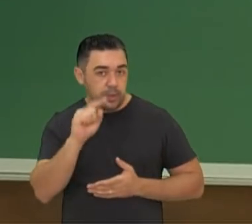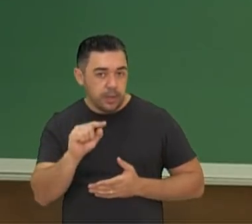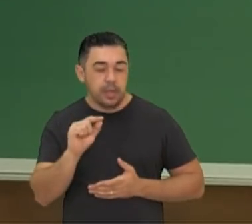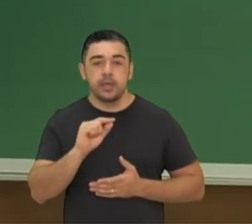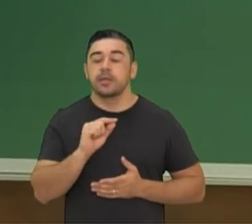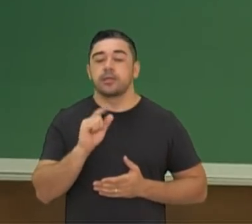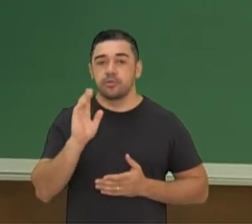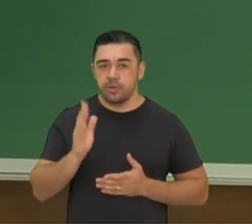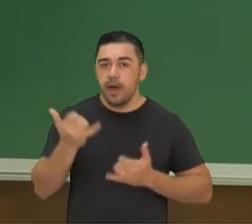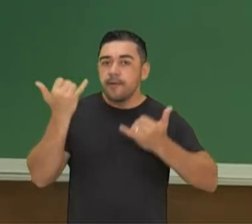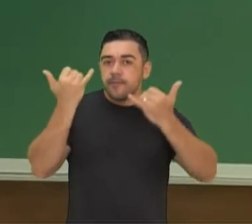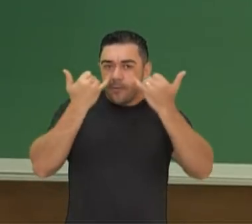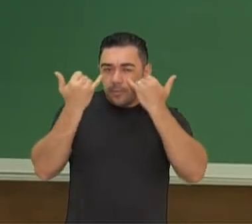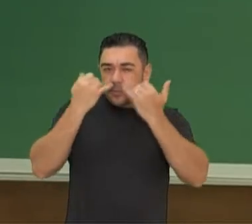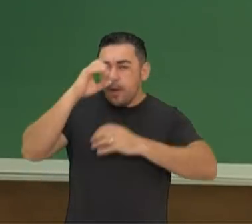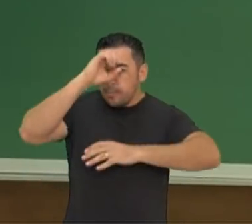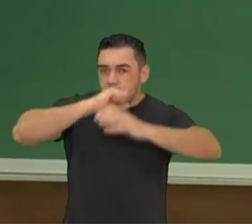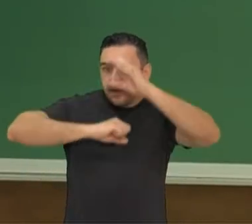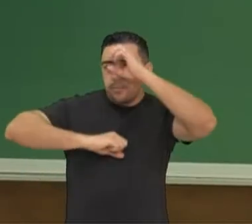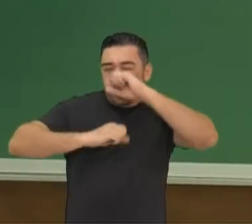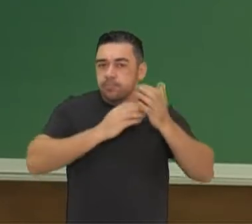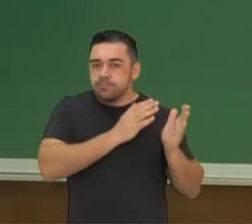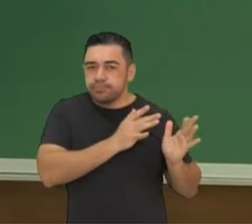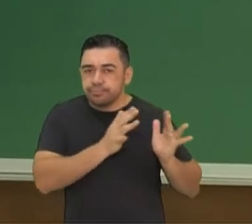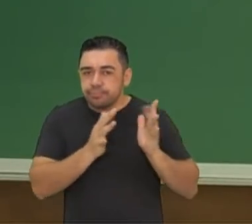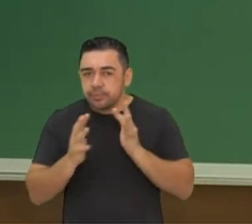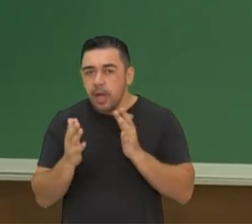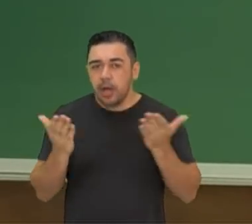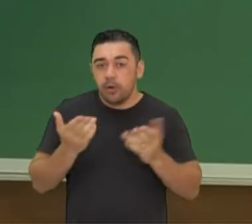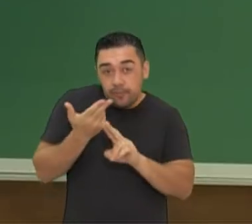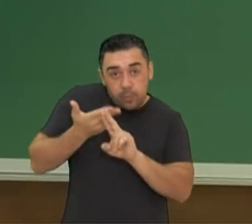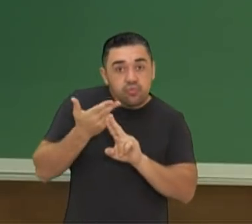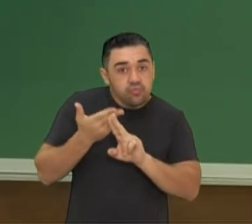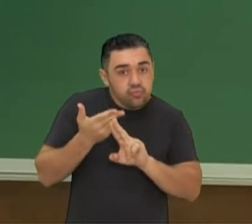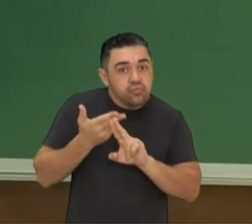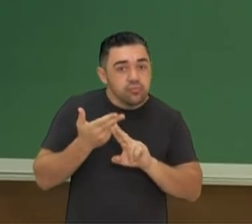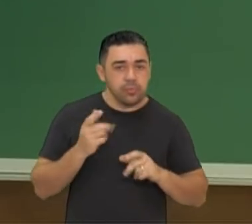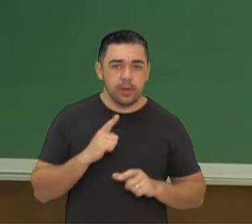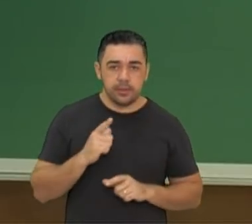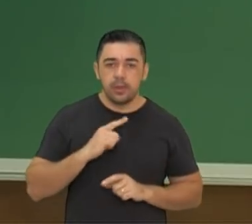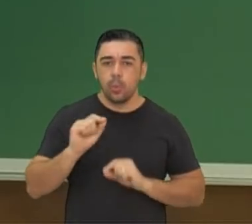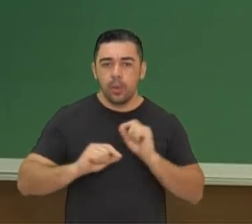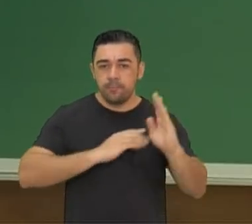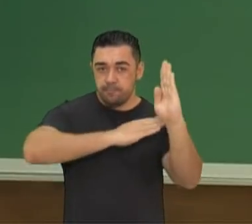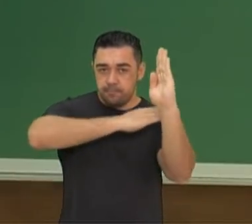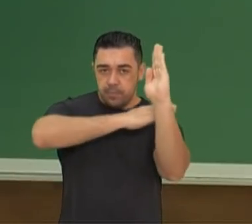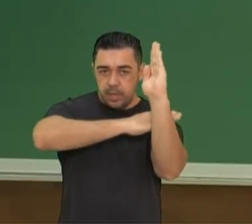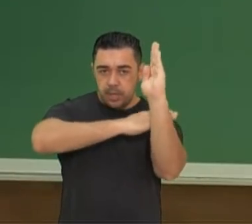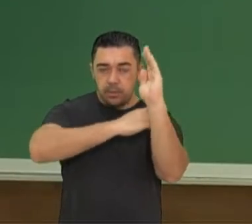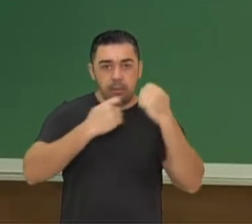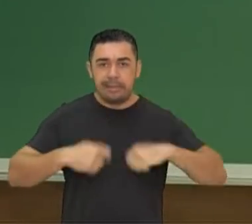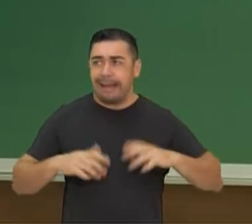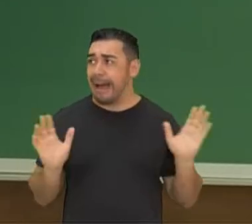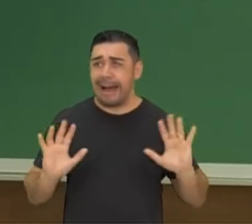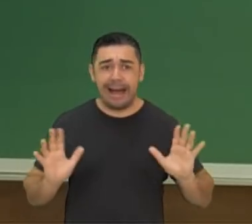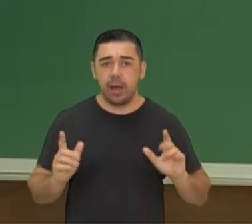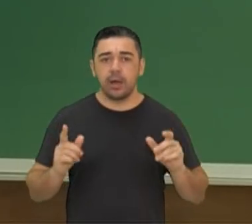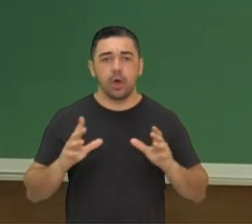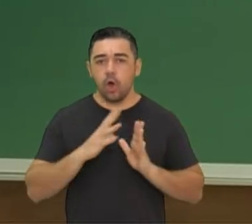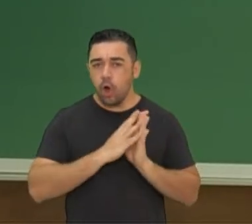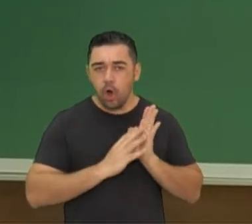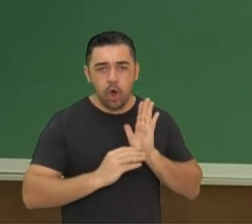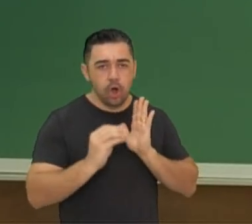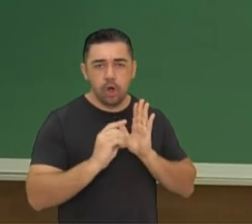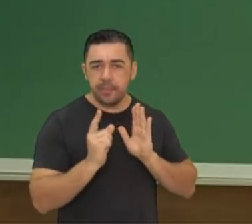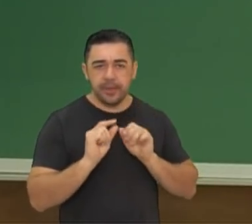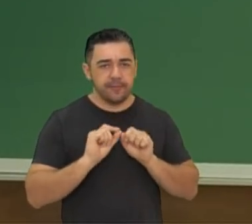essa informação desde o começo da aula e usar no quiz, tá? Eu tenho um plano cartesiano aqui, você não precisa se desesperar em desenhar ele, copiar os